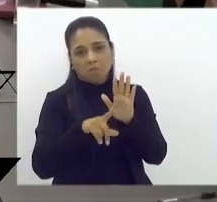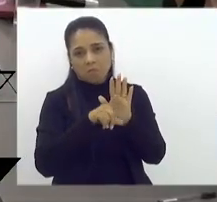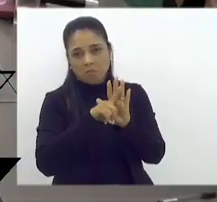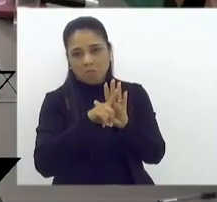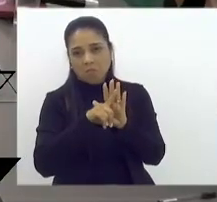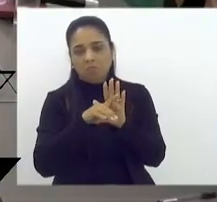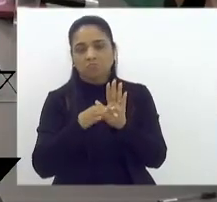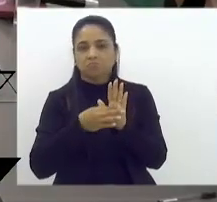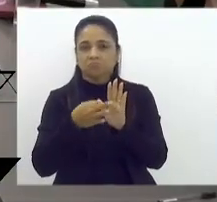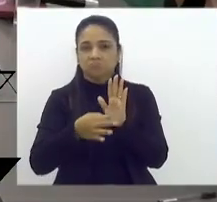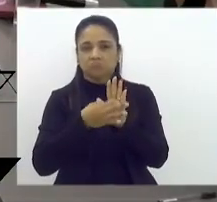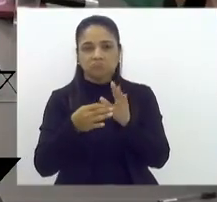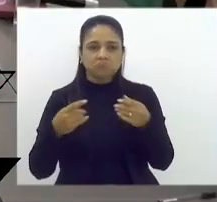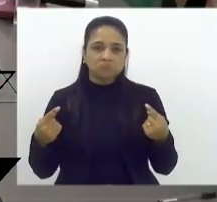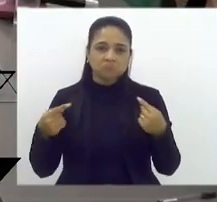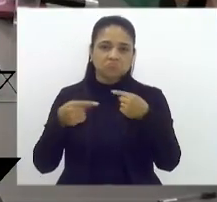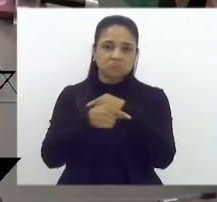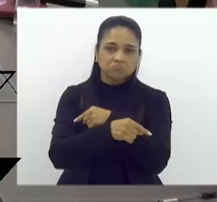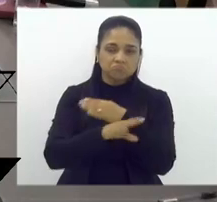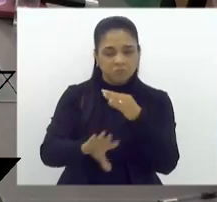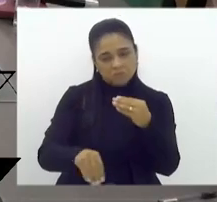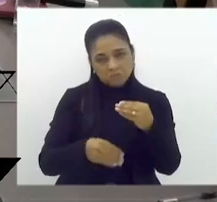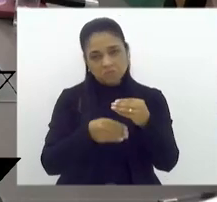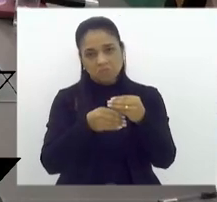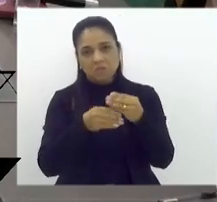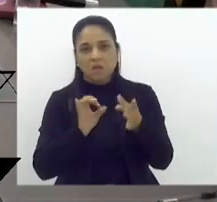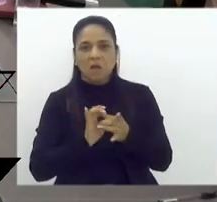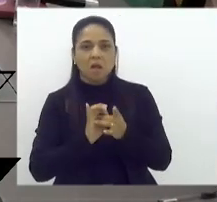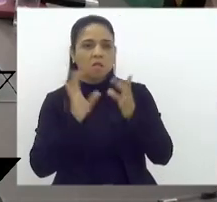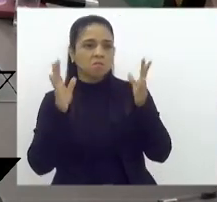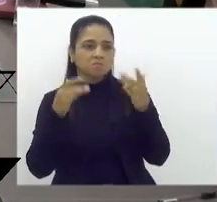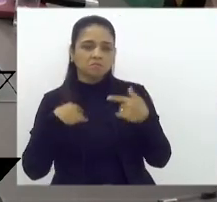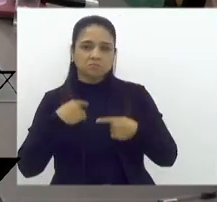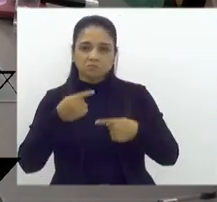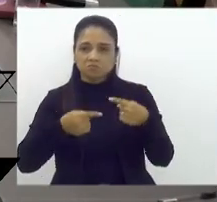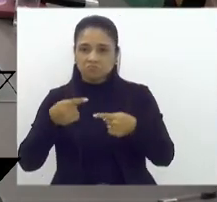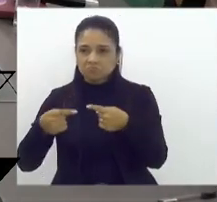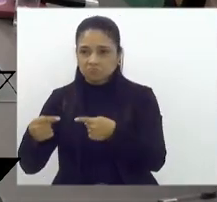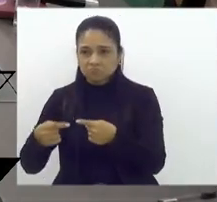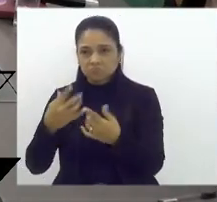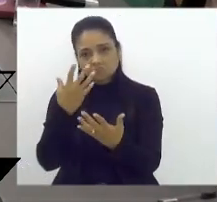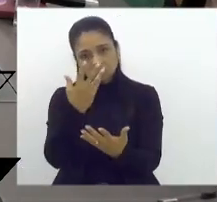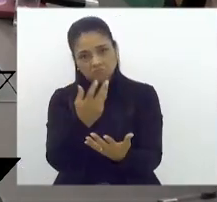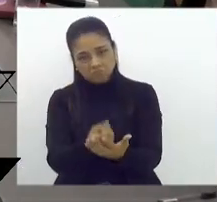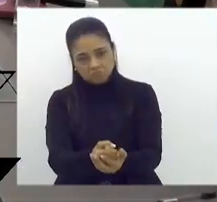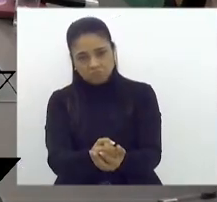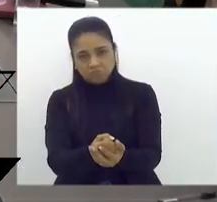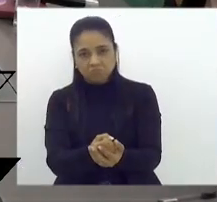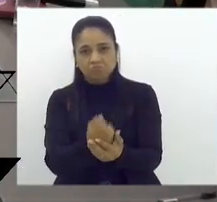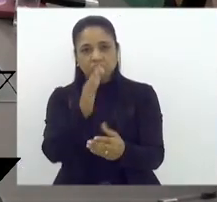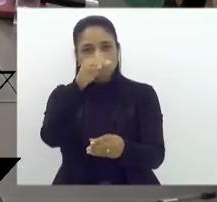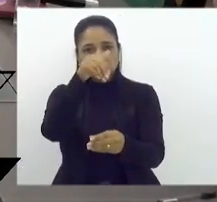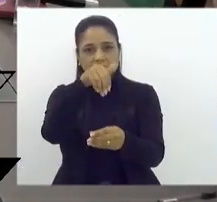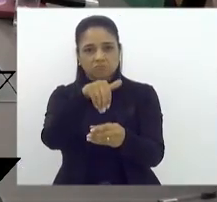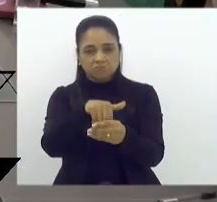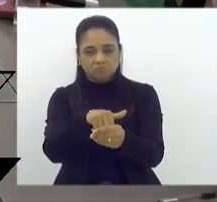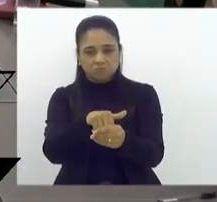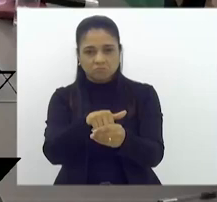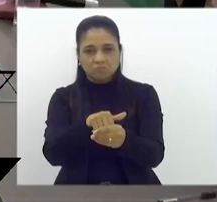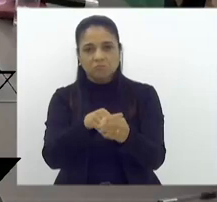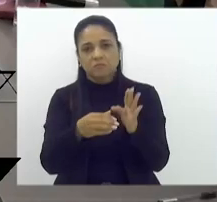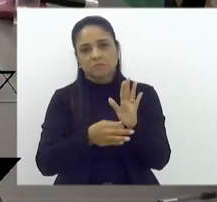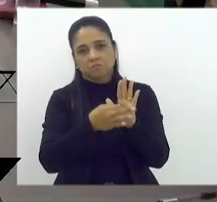pareceres originais pela indexação, fiquem à vontade, não havendo quem queira discutir, em votação, os